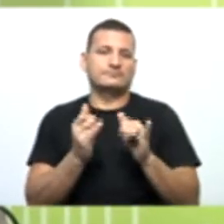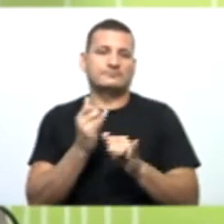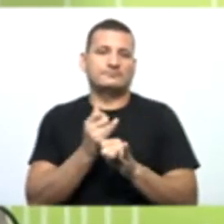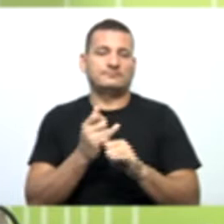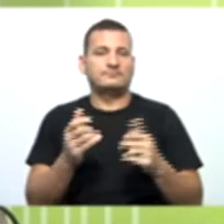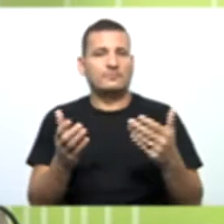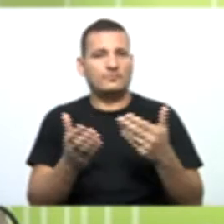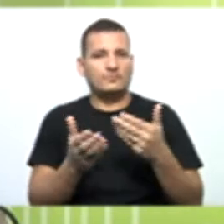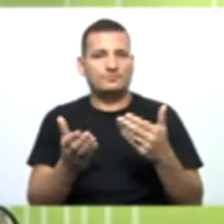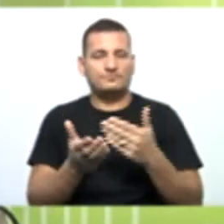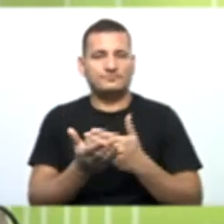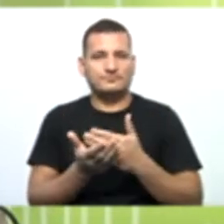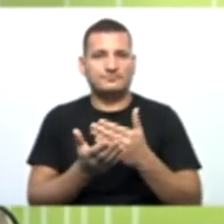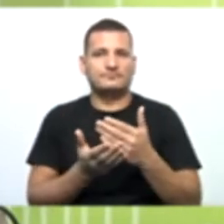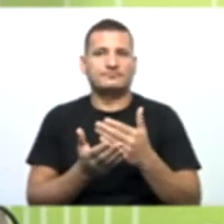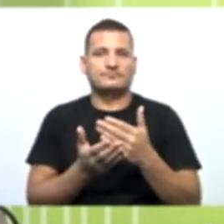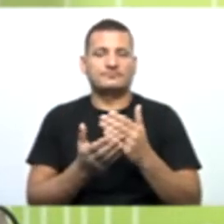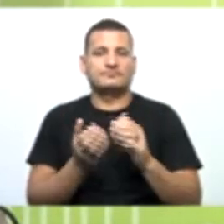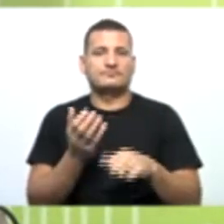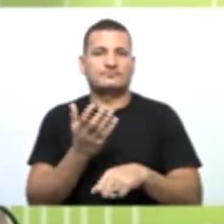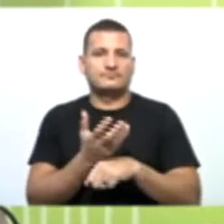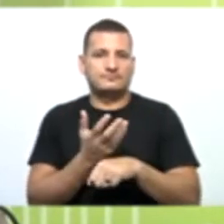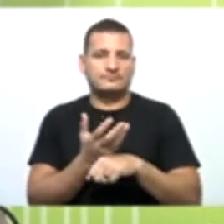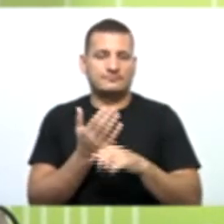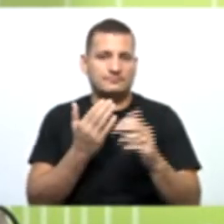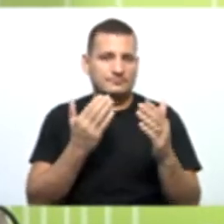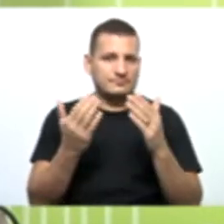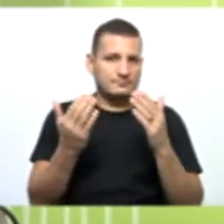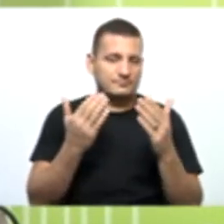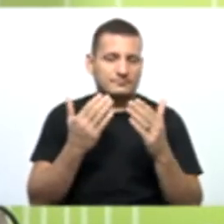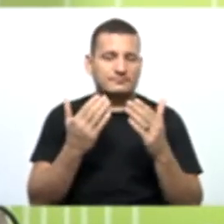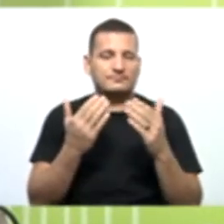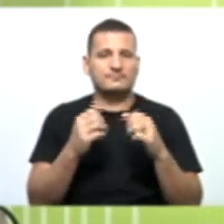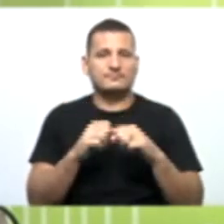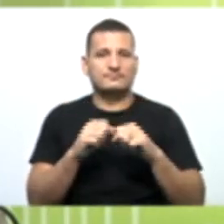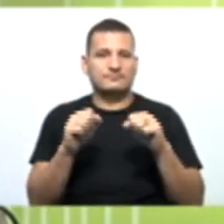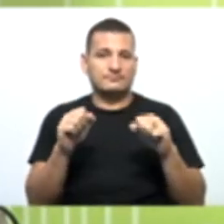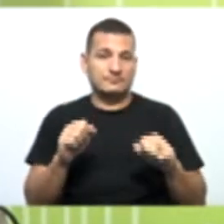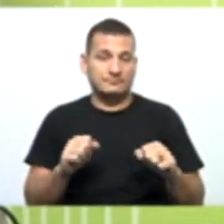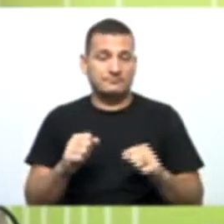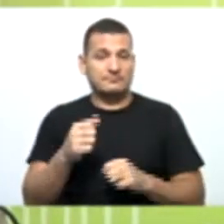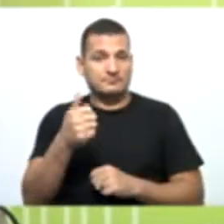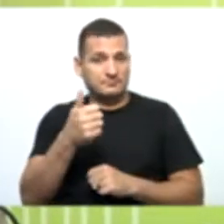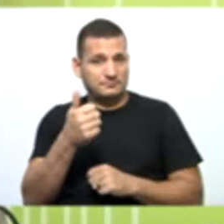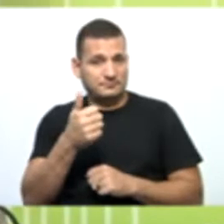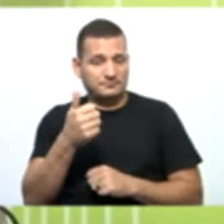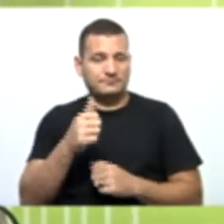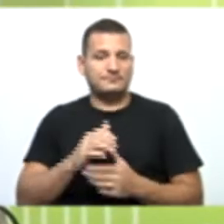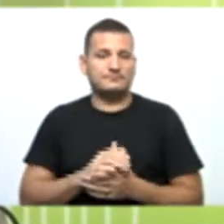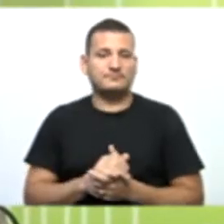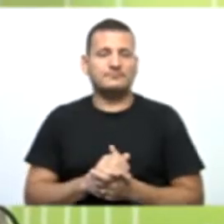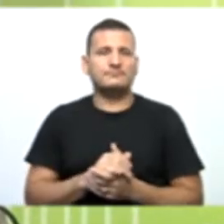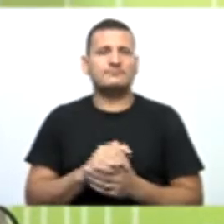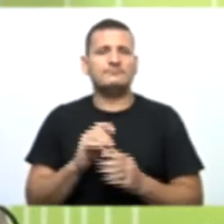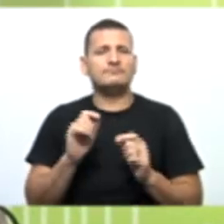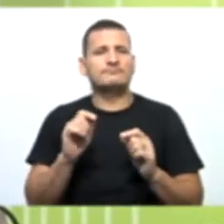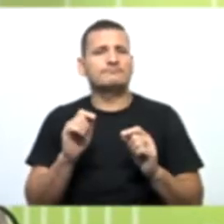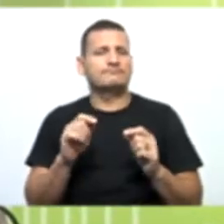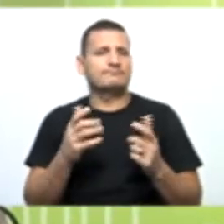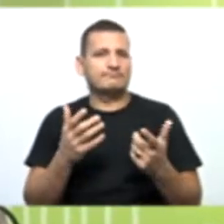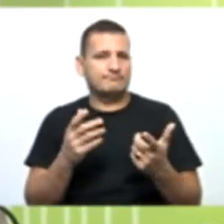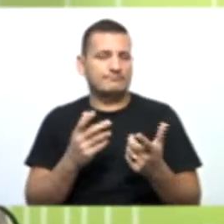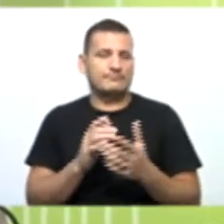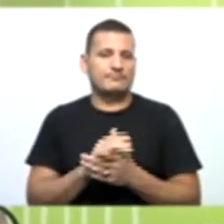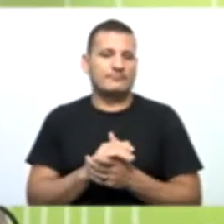a disciplina de Análise de Sistema 1, né? Projetos em Análise de Sistema 1. Então, o que acontece? É